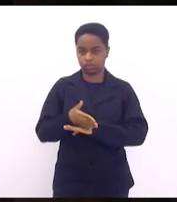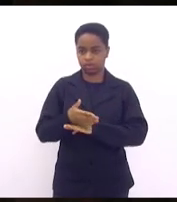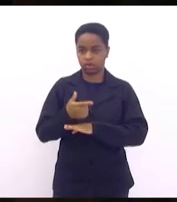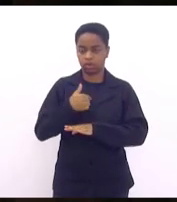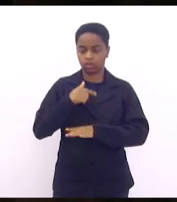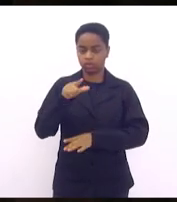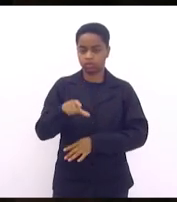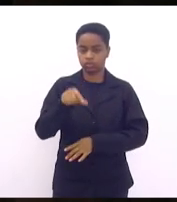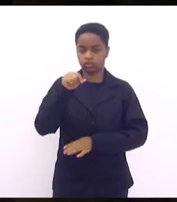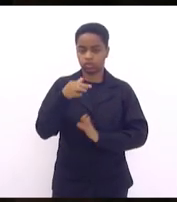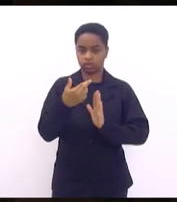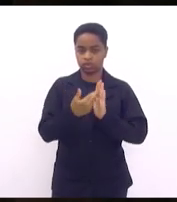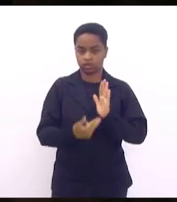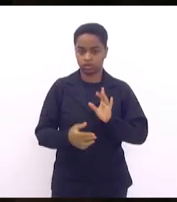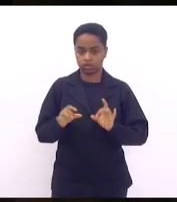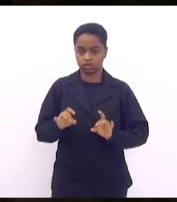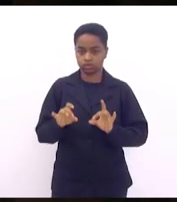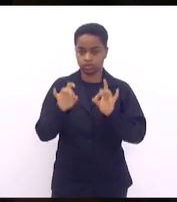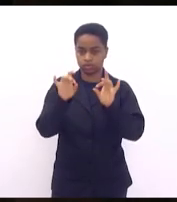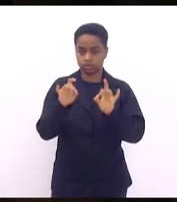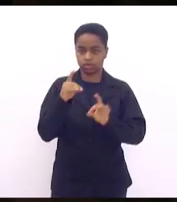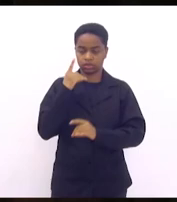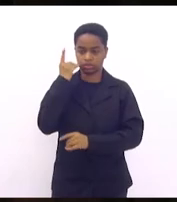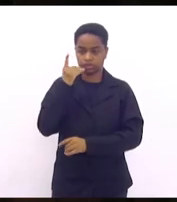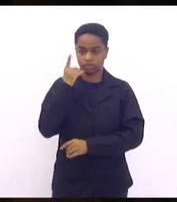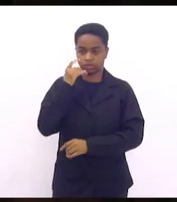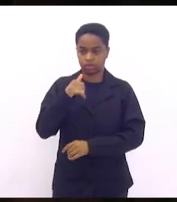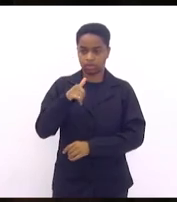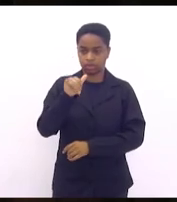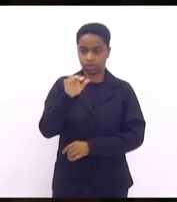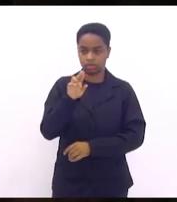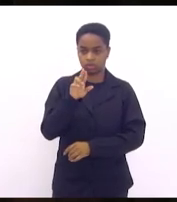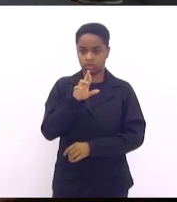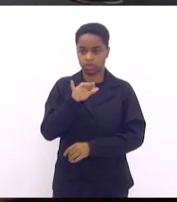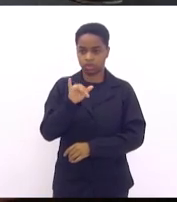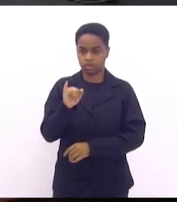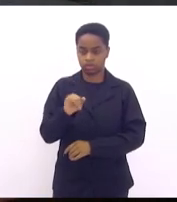designo relator especial, o deputado Yuri.